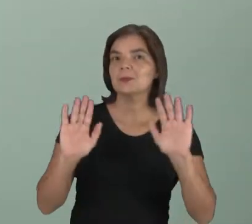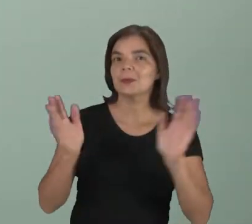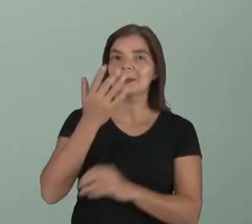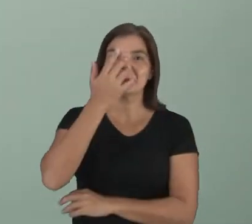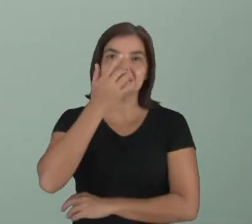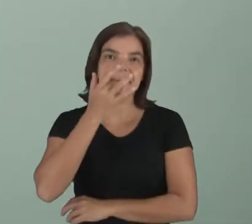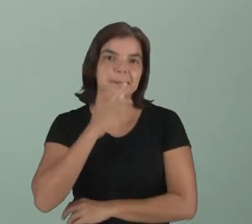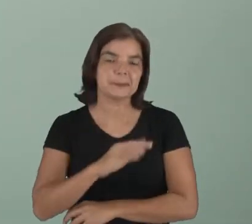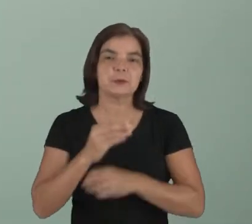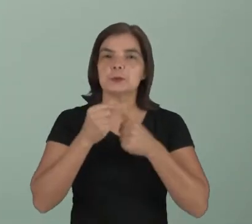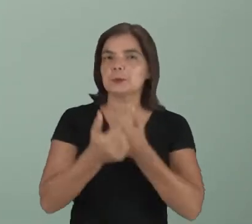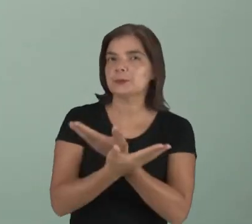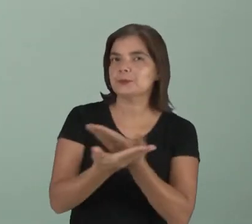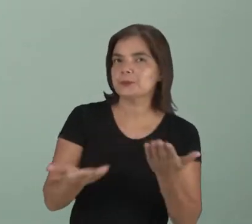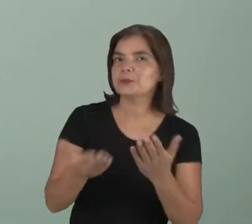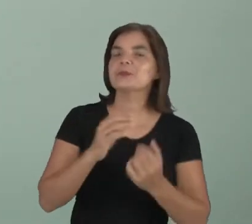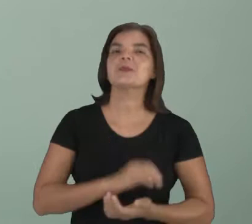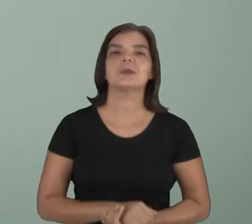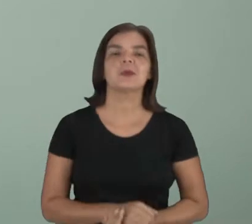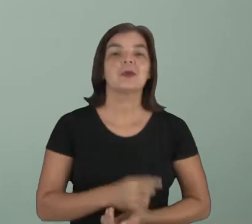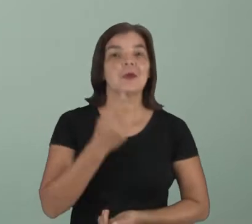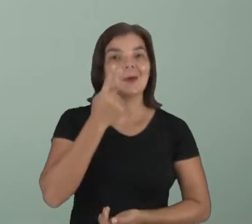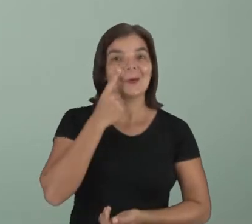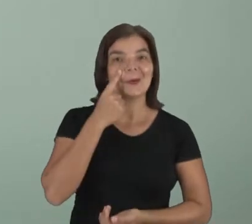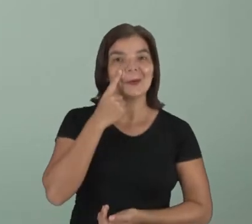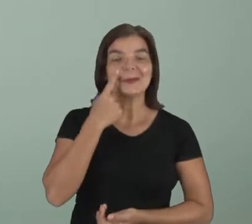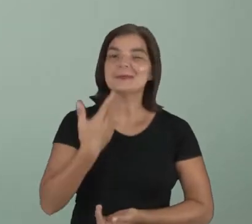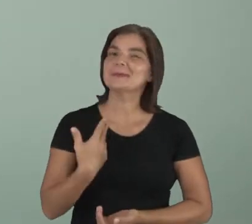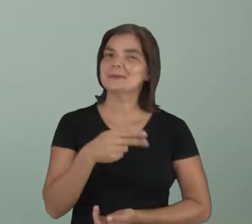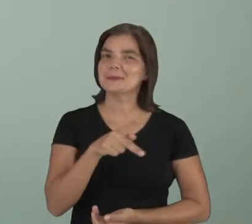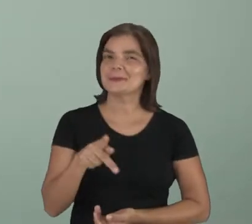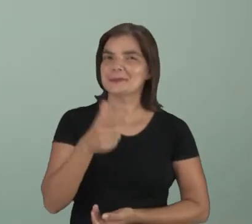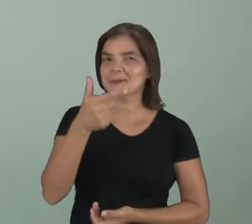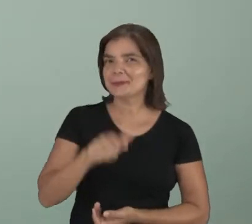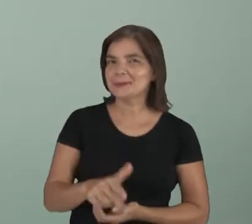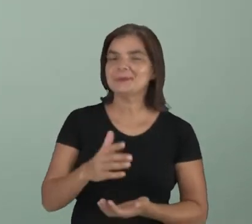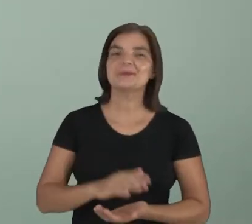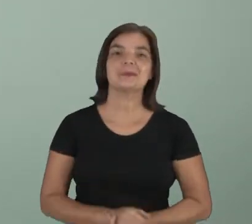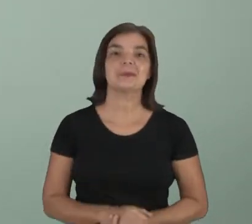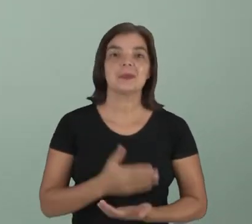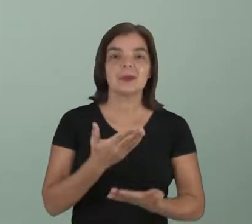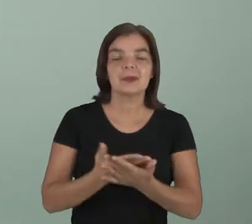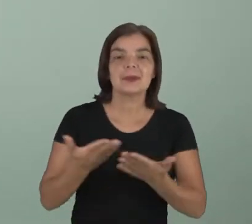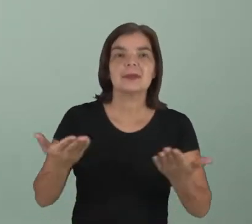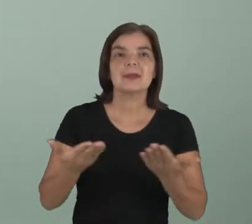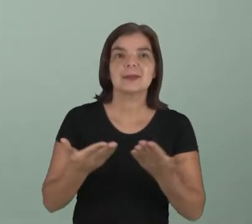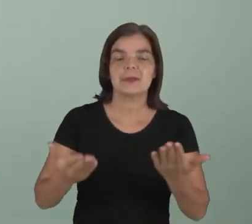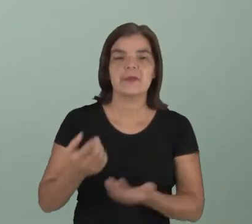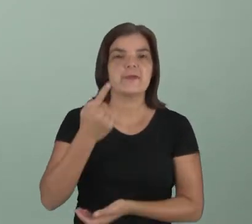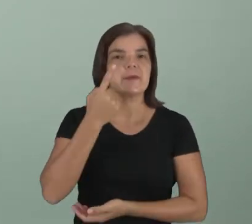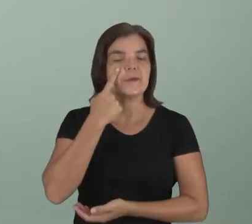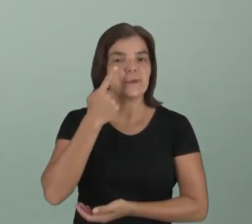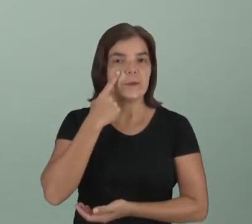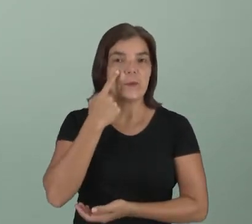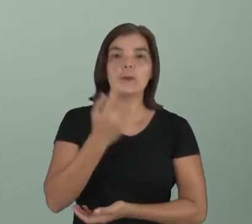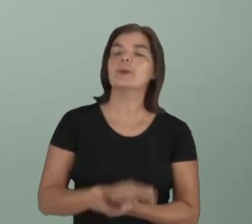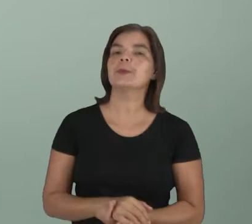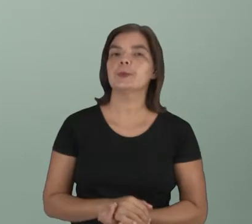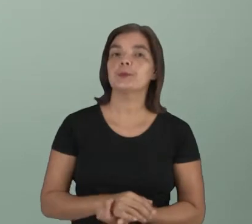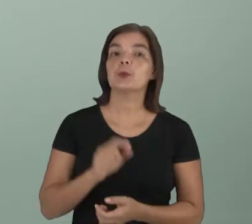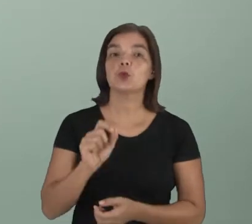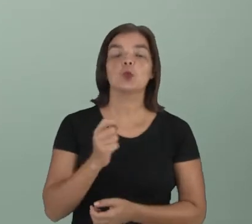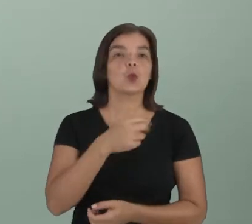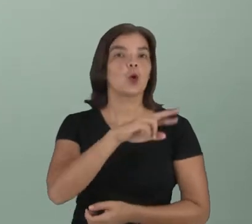Olá, crianças! Tudo bem com vocês? Olha eu aqui novamente. Bom, na aula de hoje nós iremos falar sobre